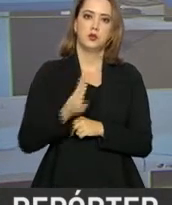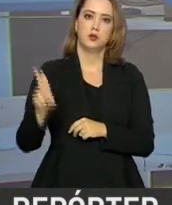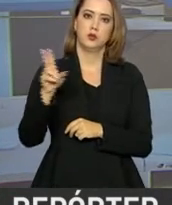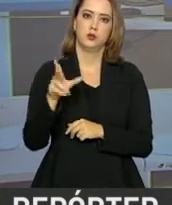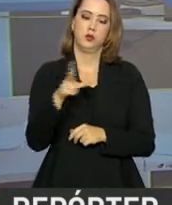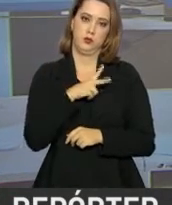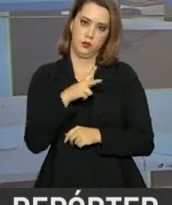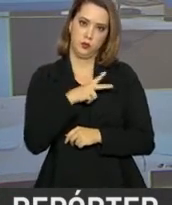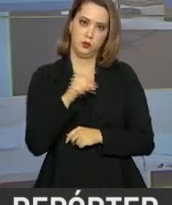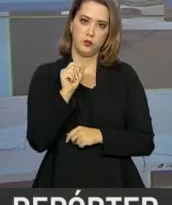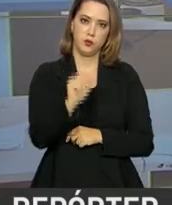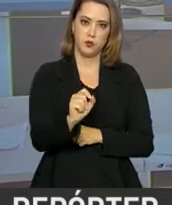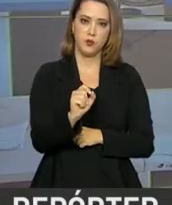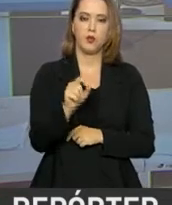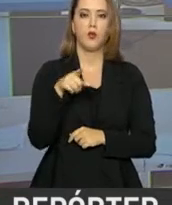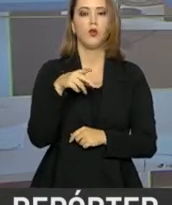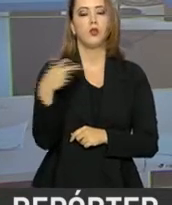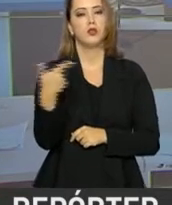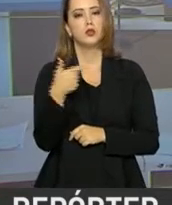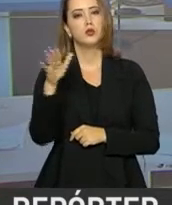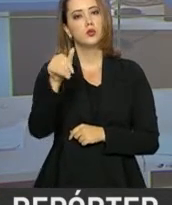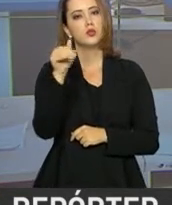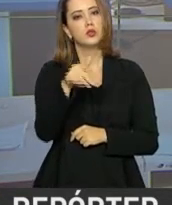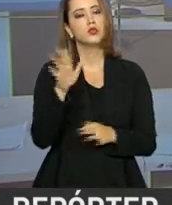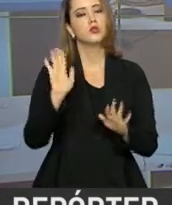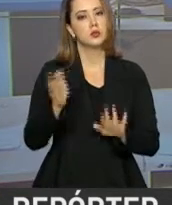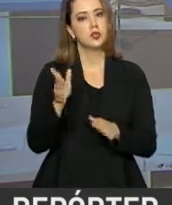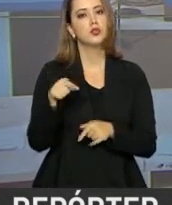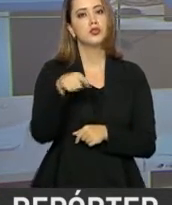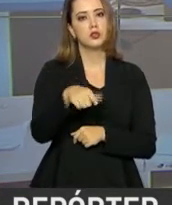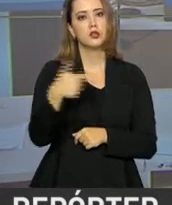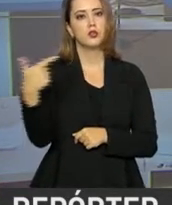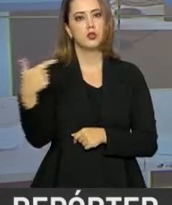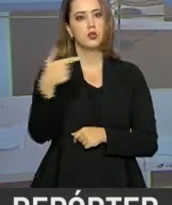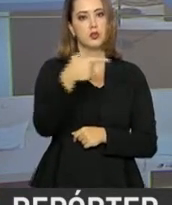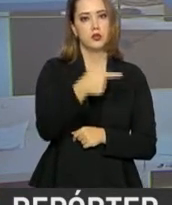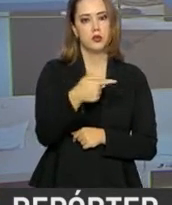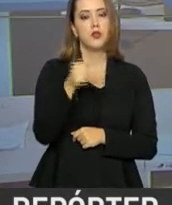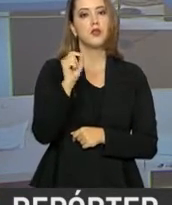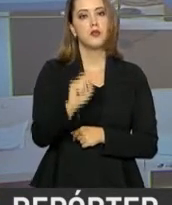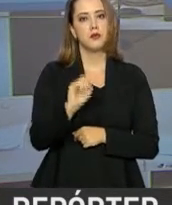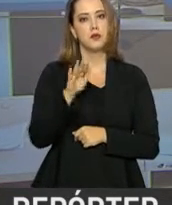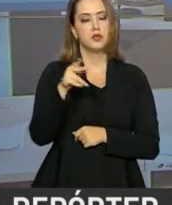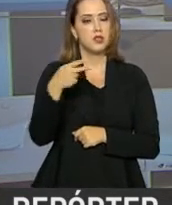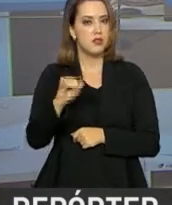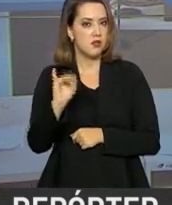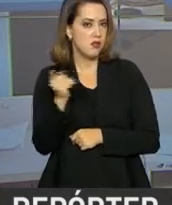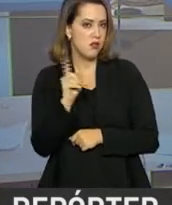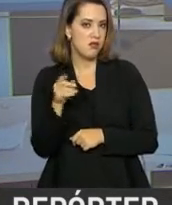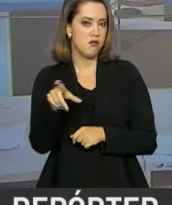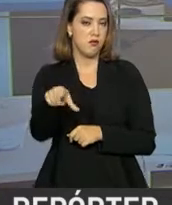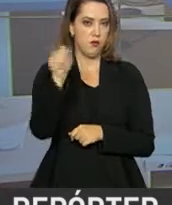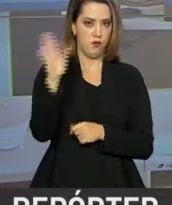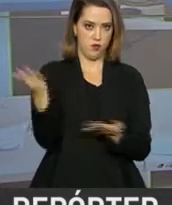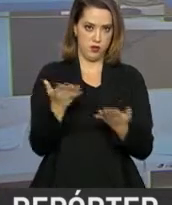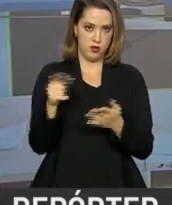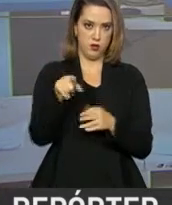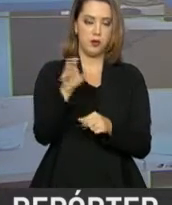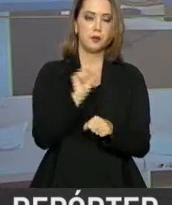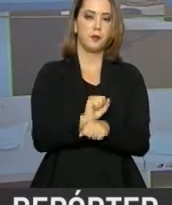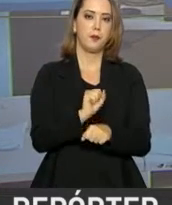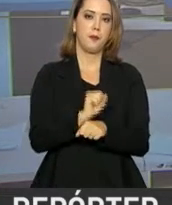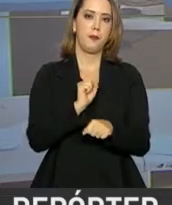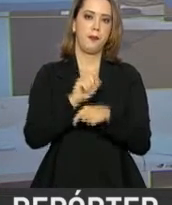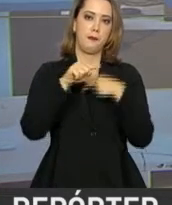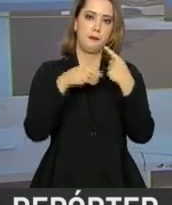particulares o resultado da segunda chamada sai no dia 27 quem não for selecionado pode ainda participar da